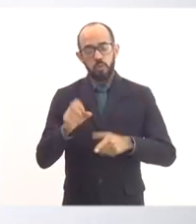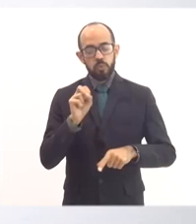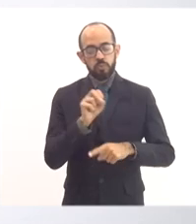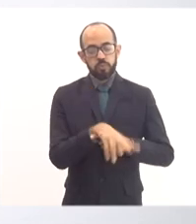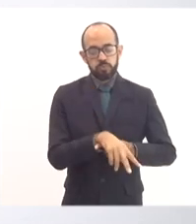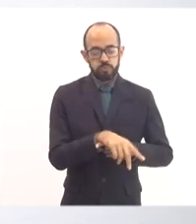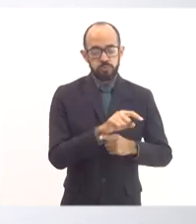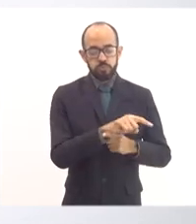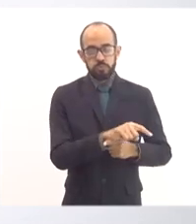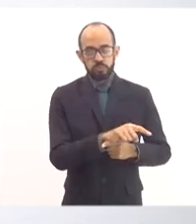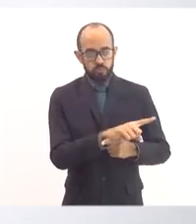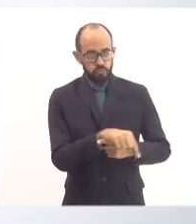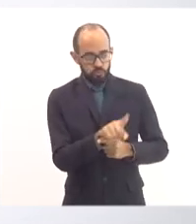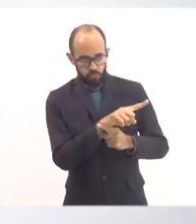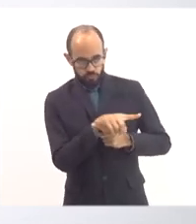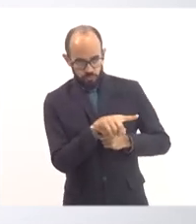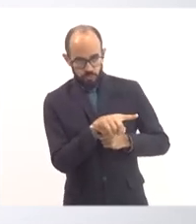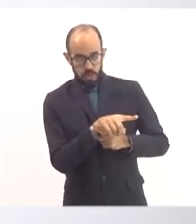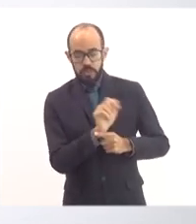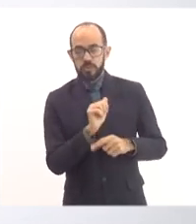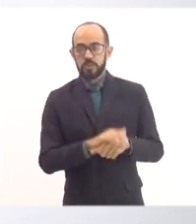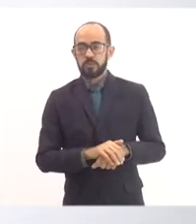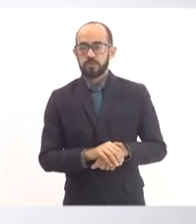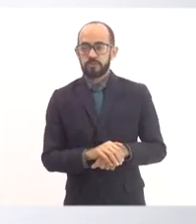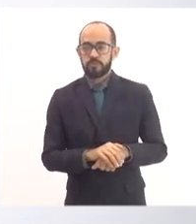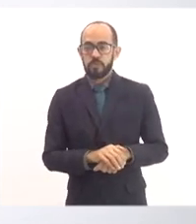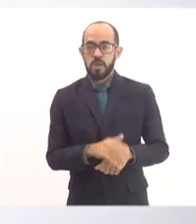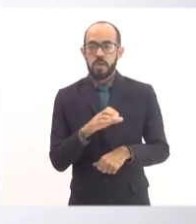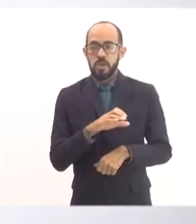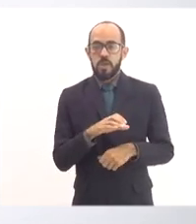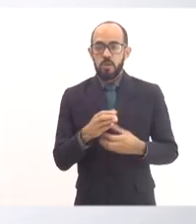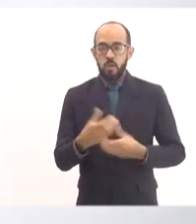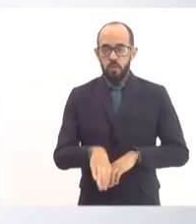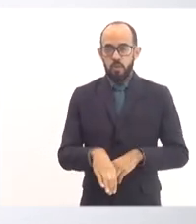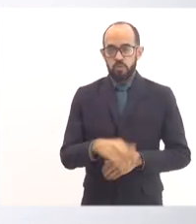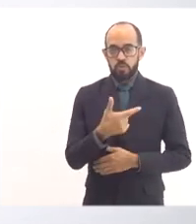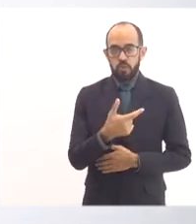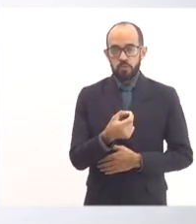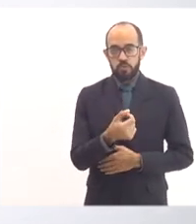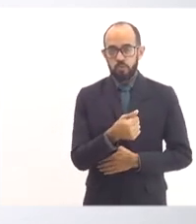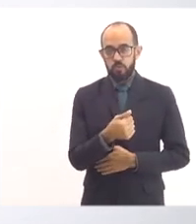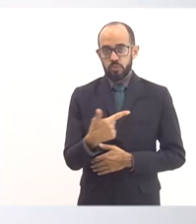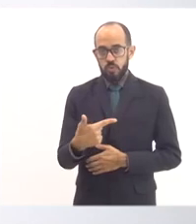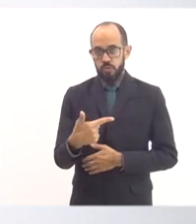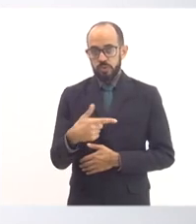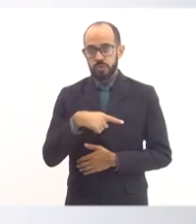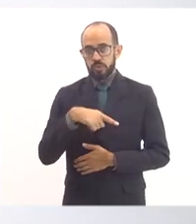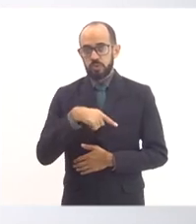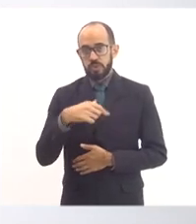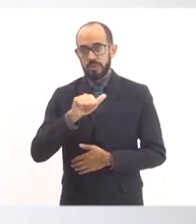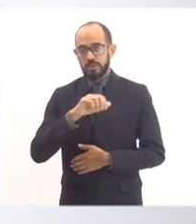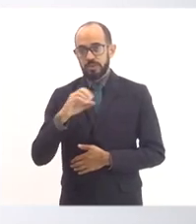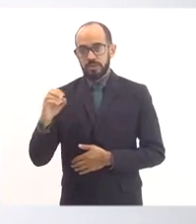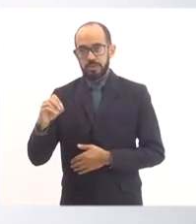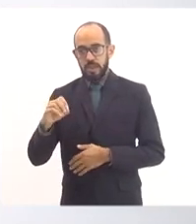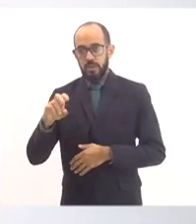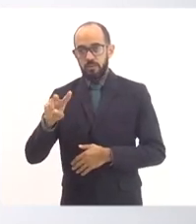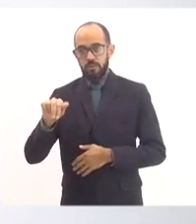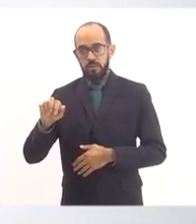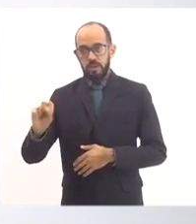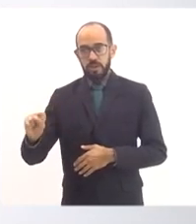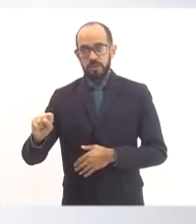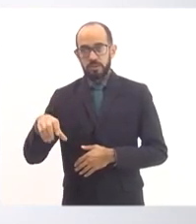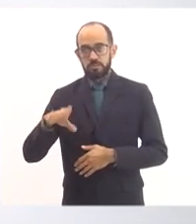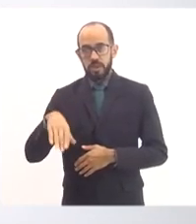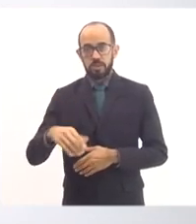cargo. No concurso de 2012 de motoristas, eram 100 vagas e foram chamados 400 para as